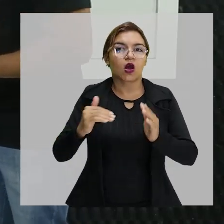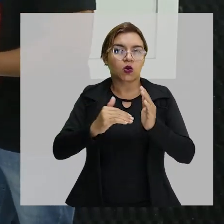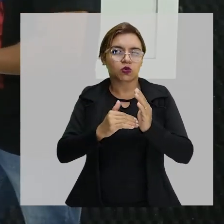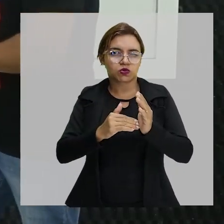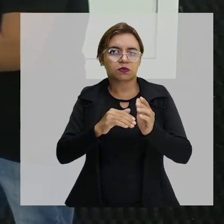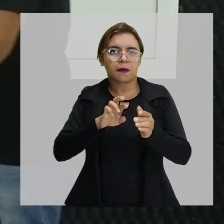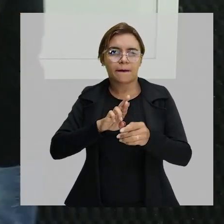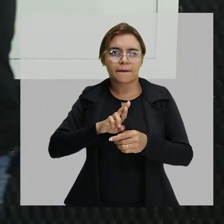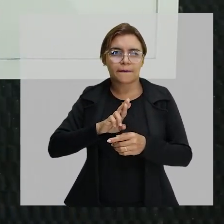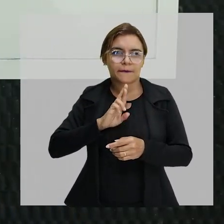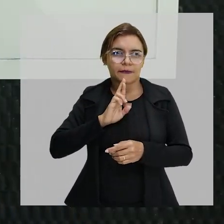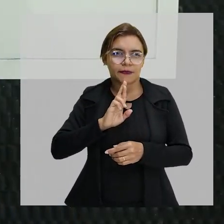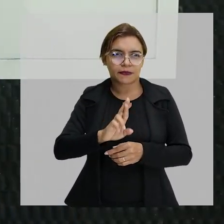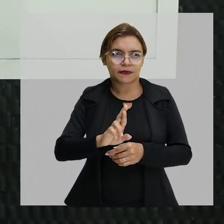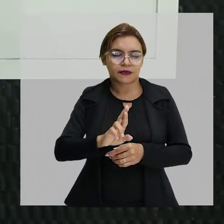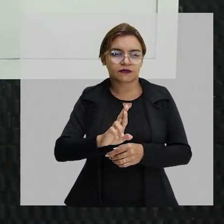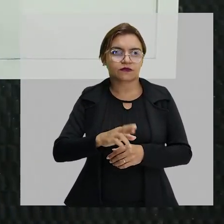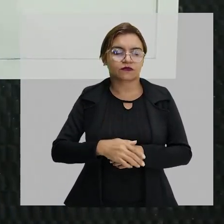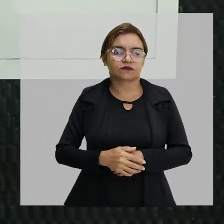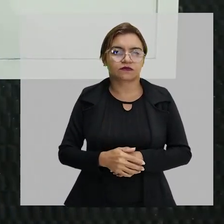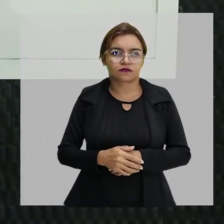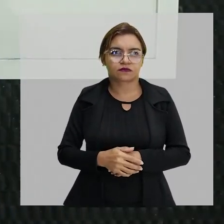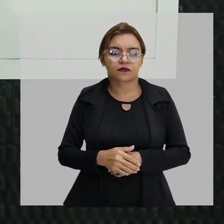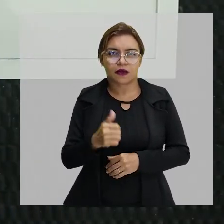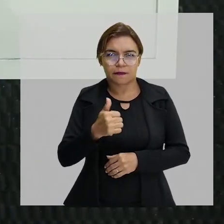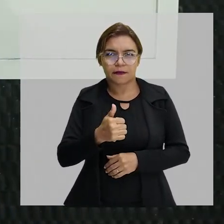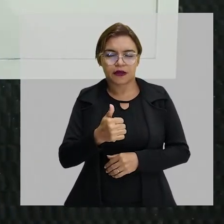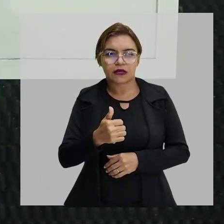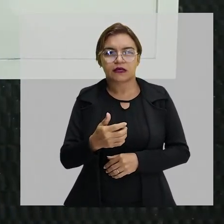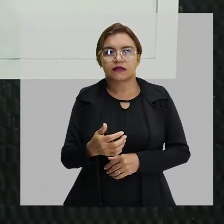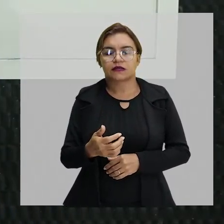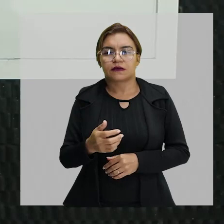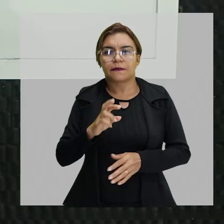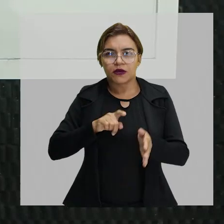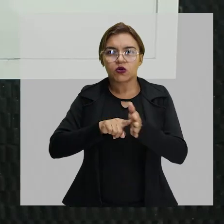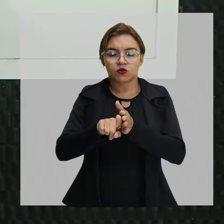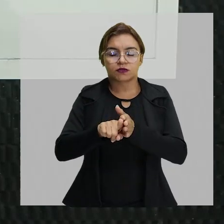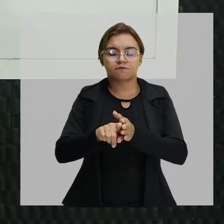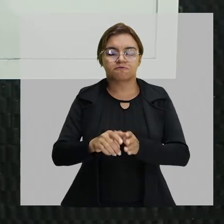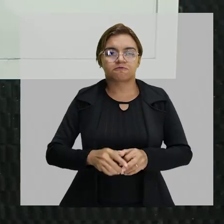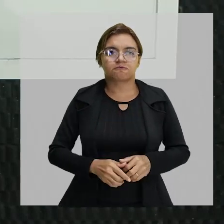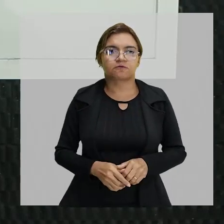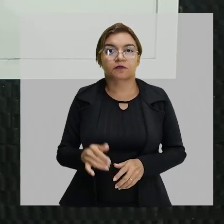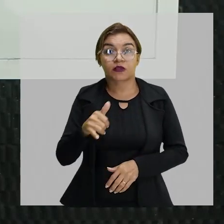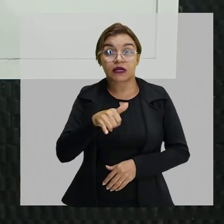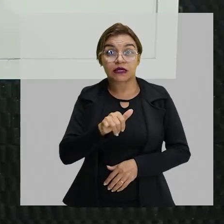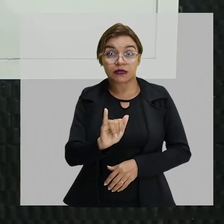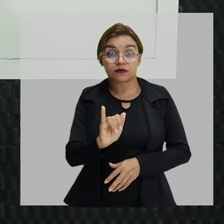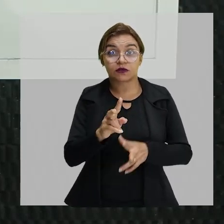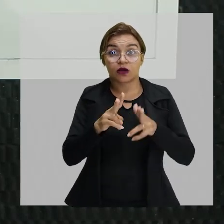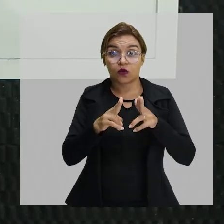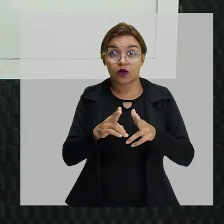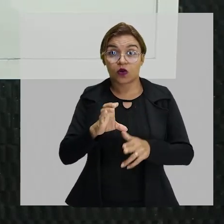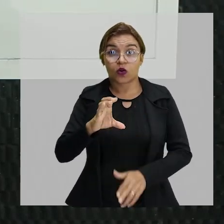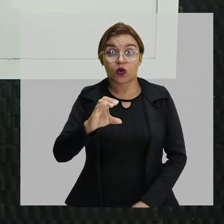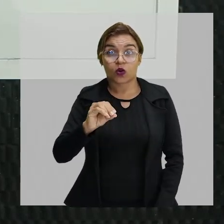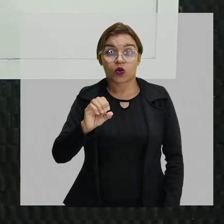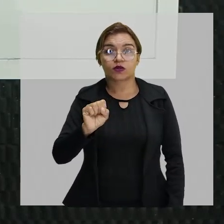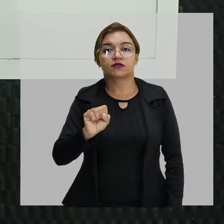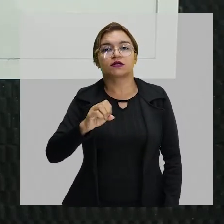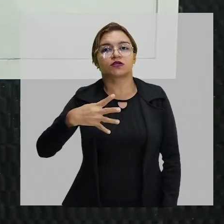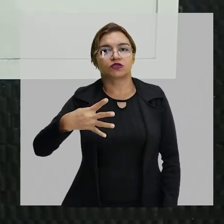aqui. Y igual, aqui é a letra C, y vai ser igual ao cosseno